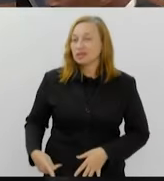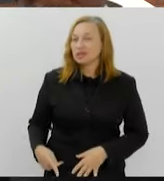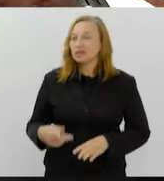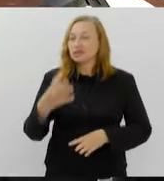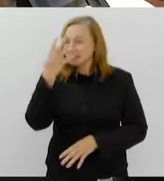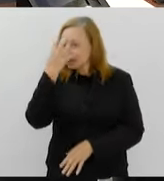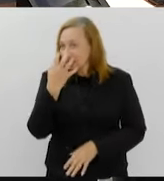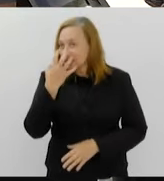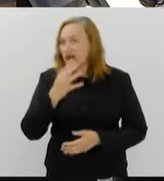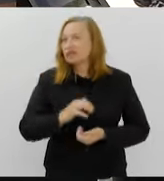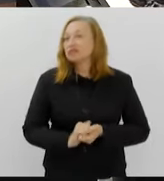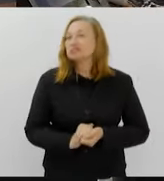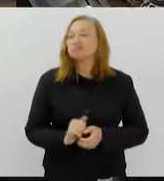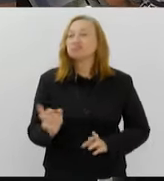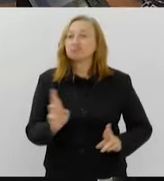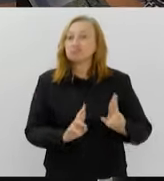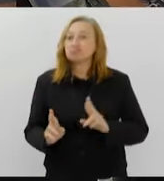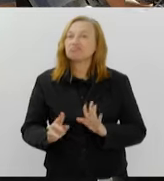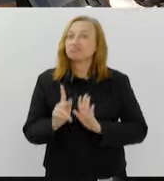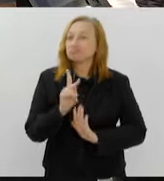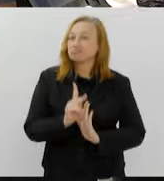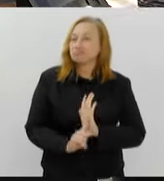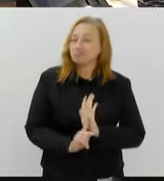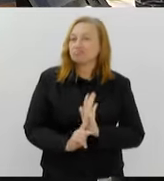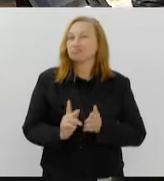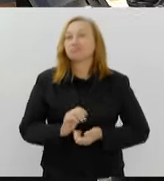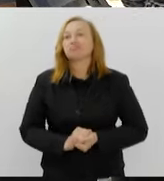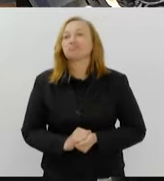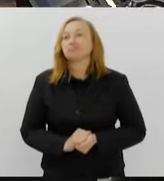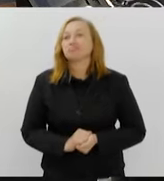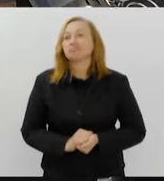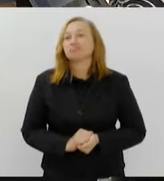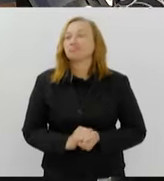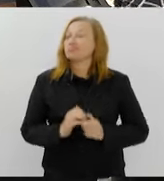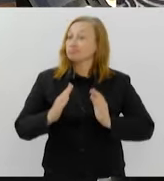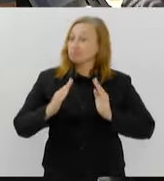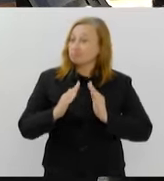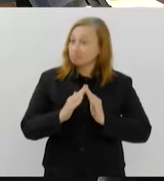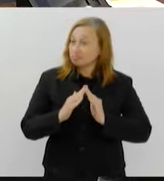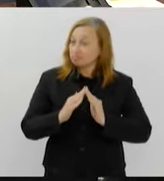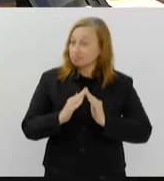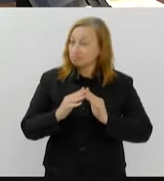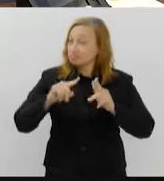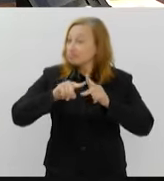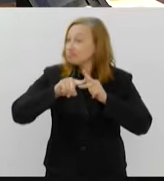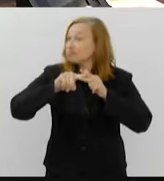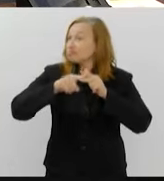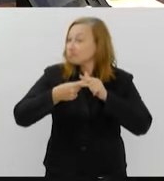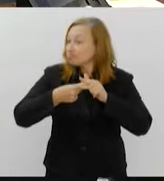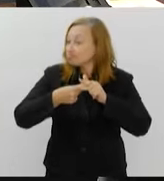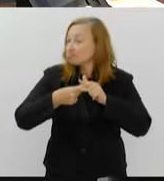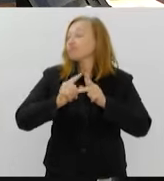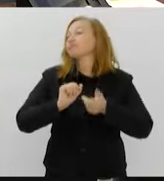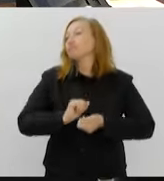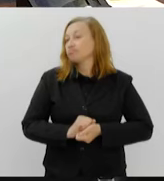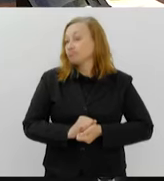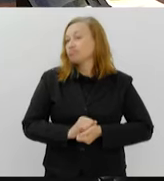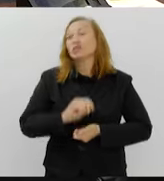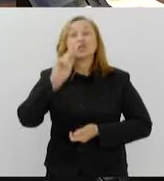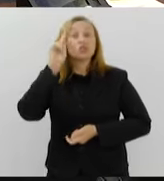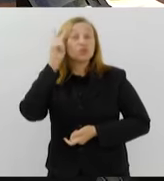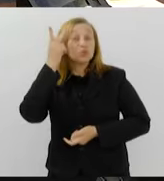celeridade em relação a esse projeto acho que a casa faz aqui uma correção uma correção